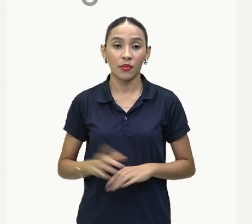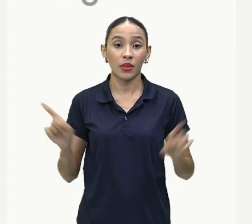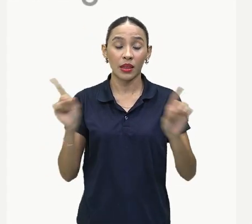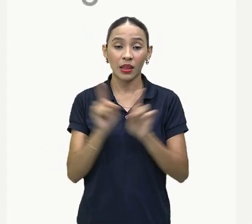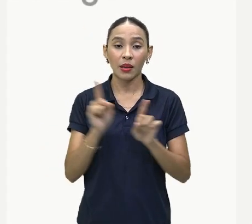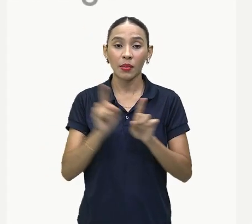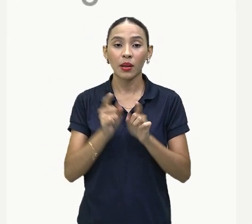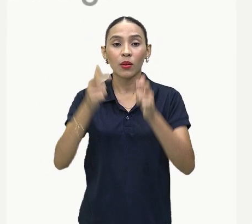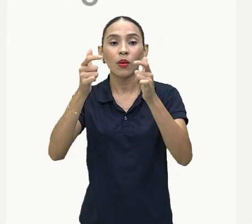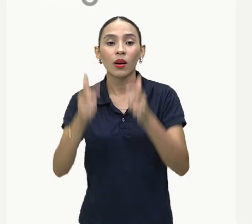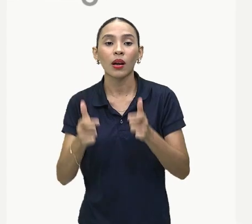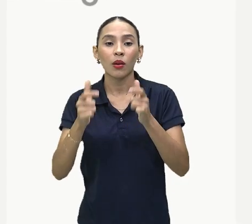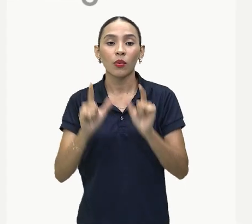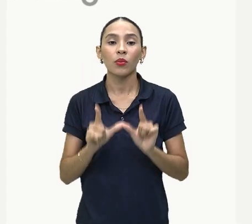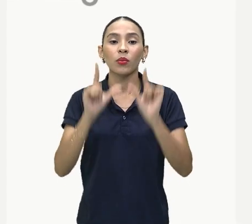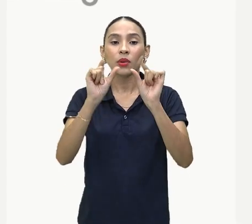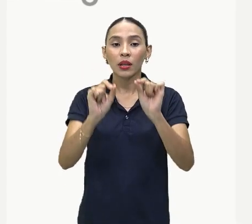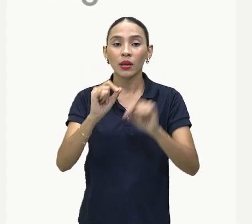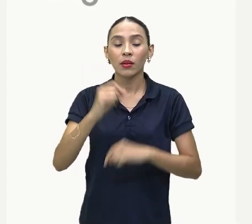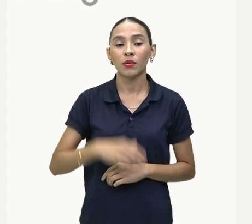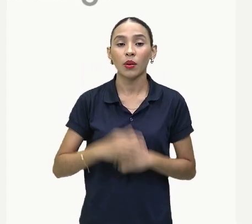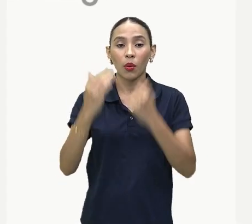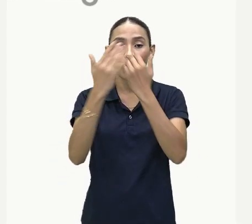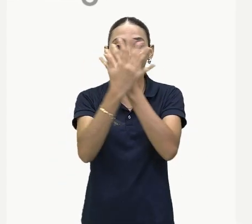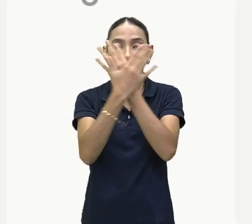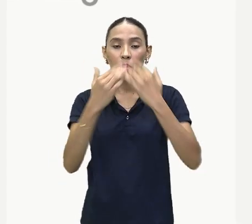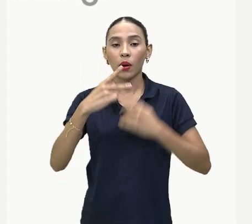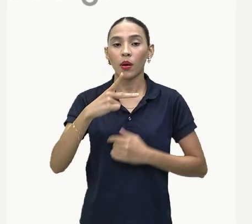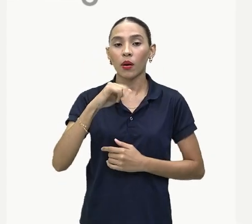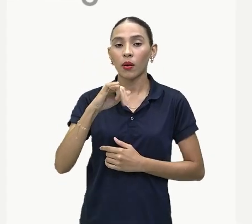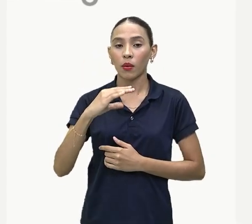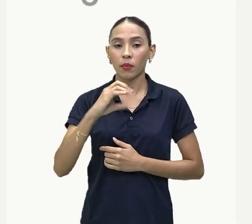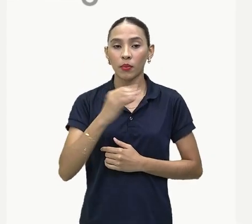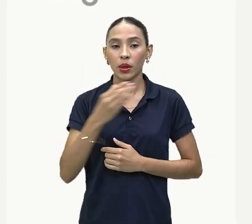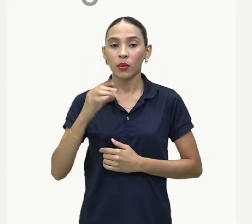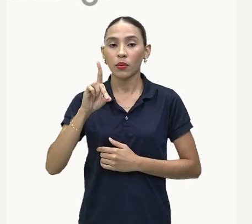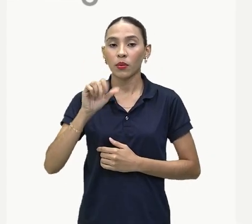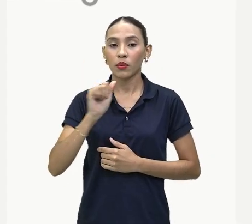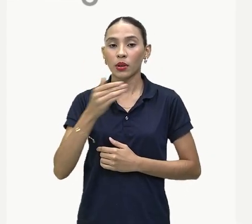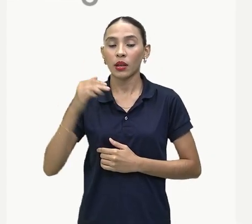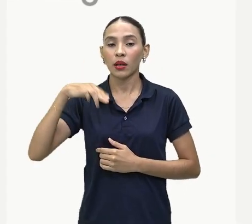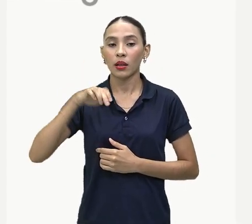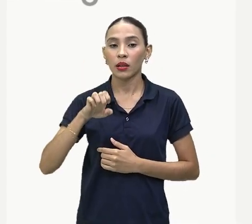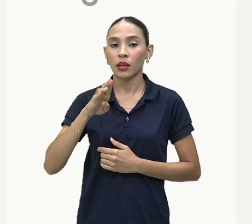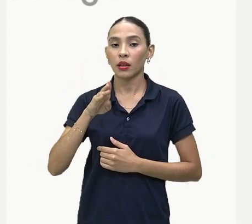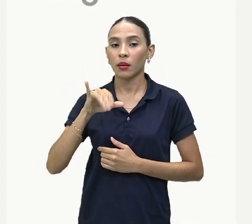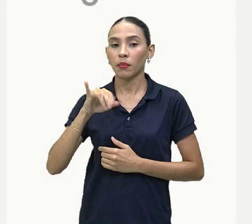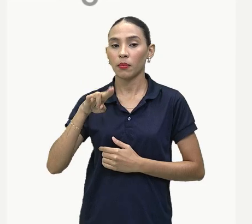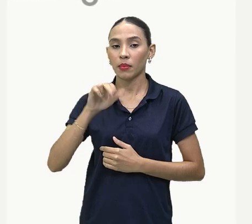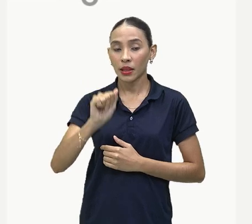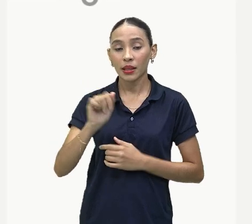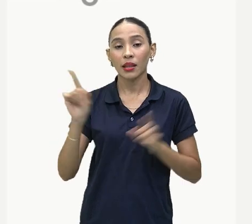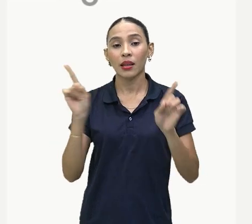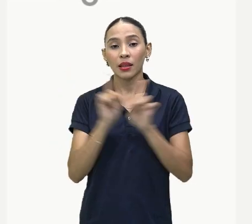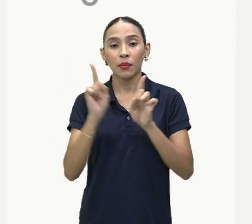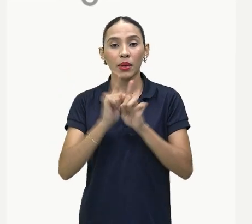Nele está localizado aí o Pico da Neblina. E também nós temos os planaltos